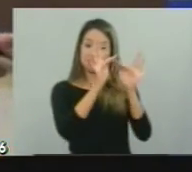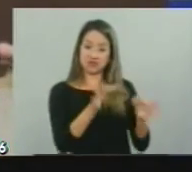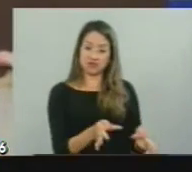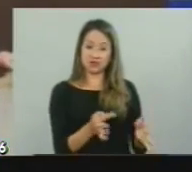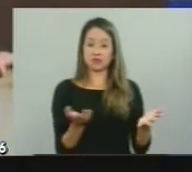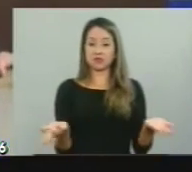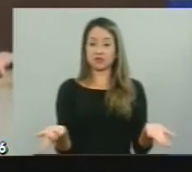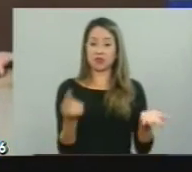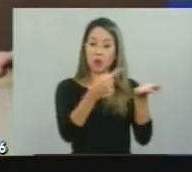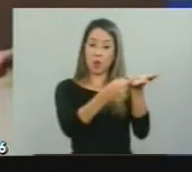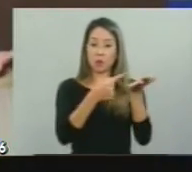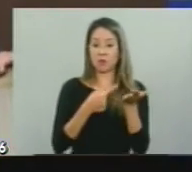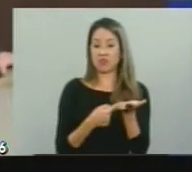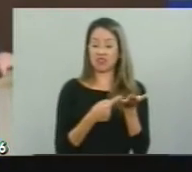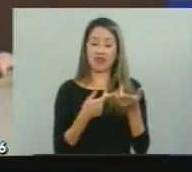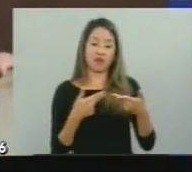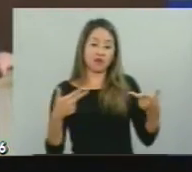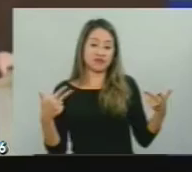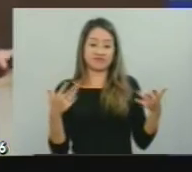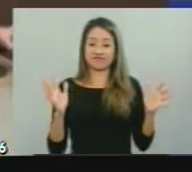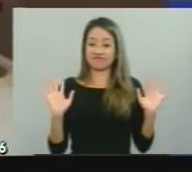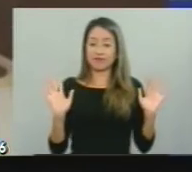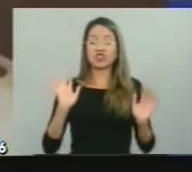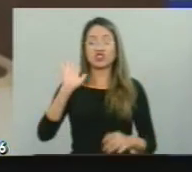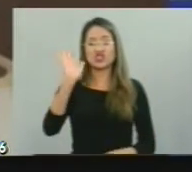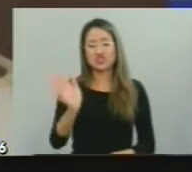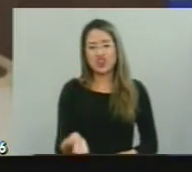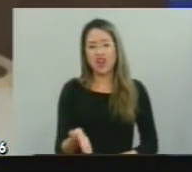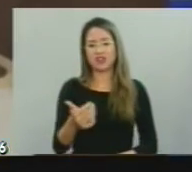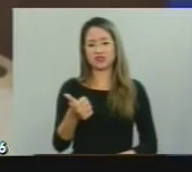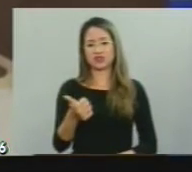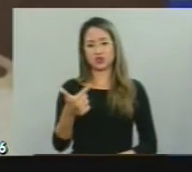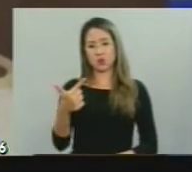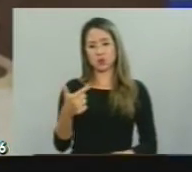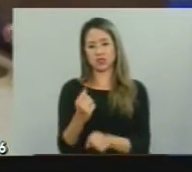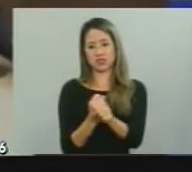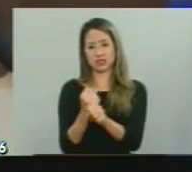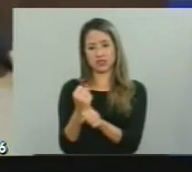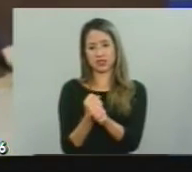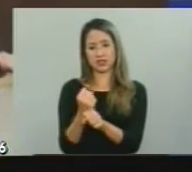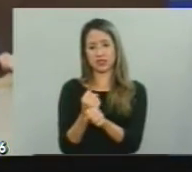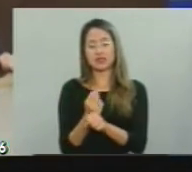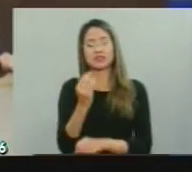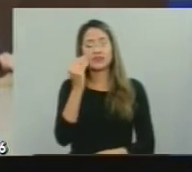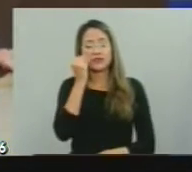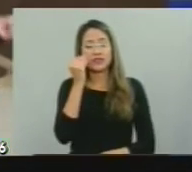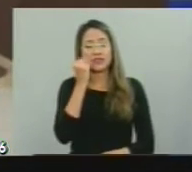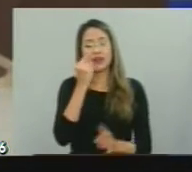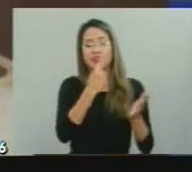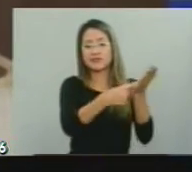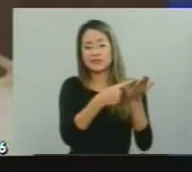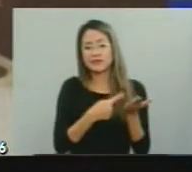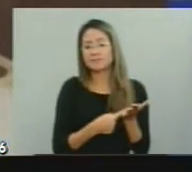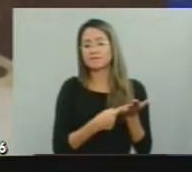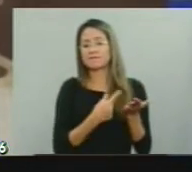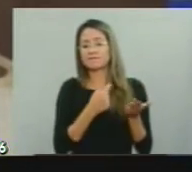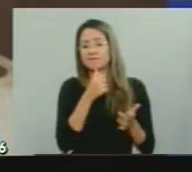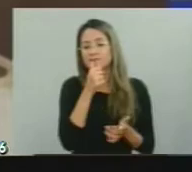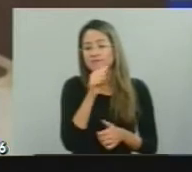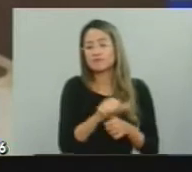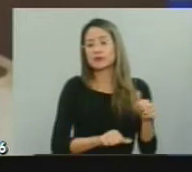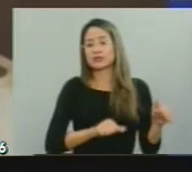Já fizeram isso por 12 anos. Por 12 anos tentaram a conciliação por cima. Por 12